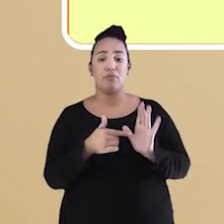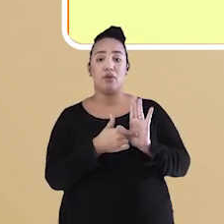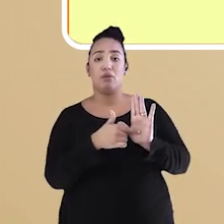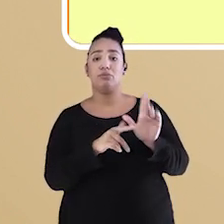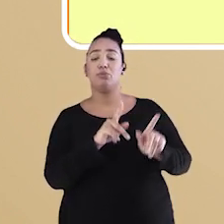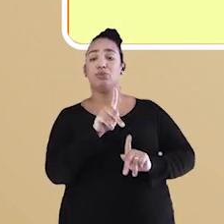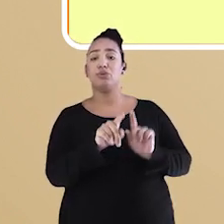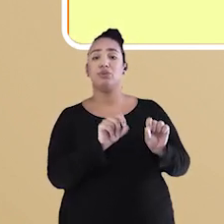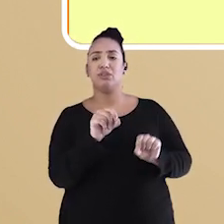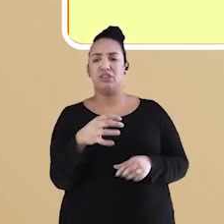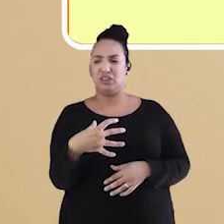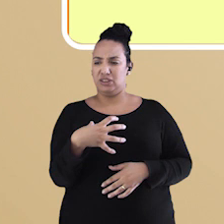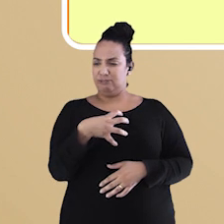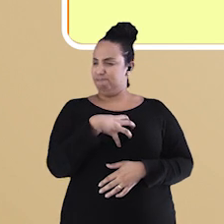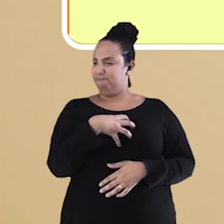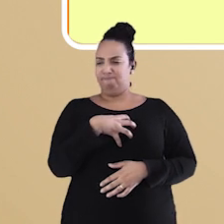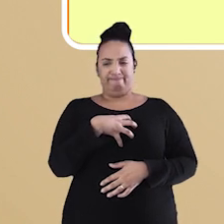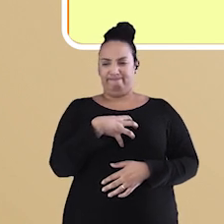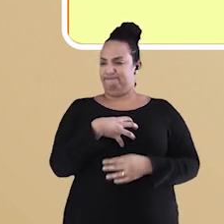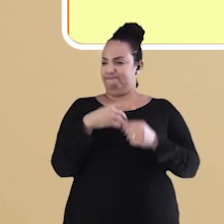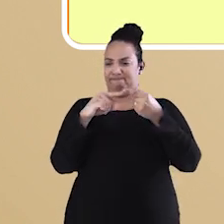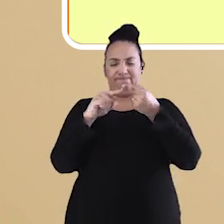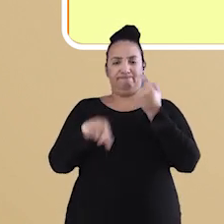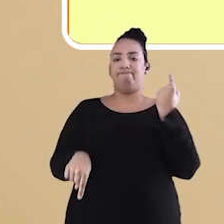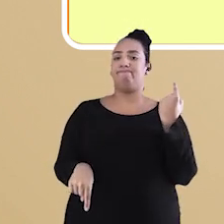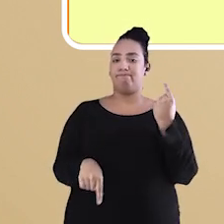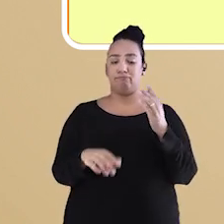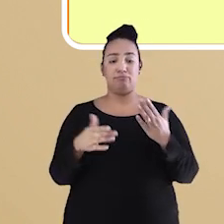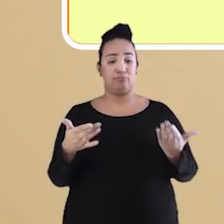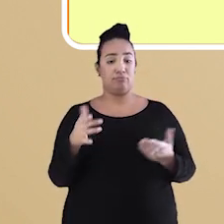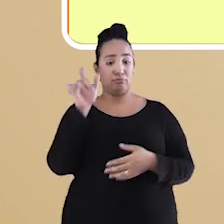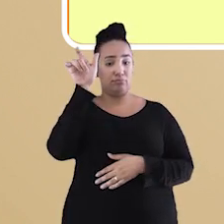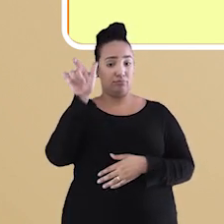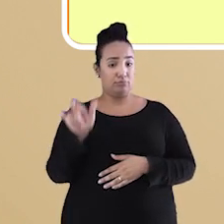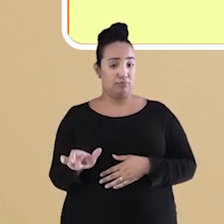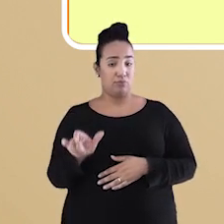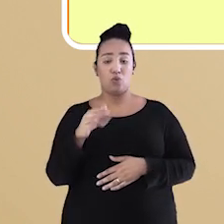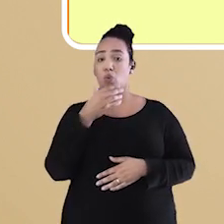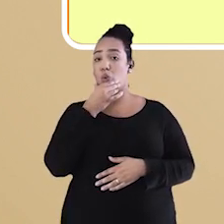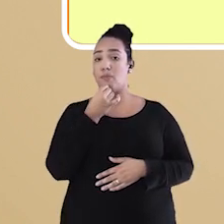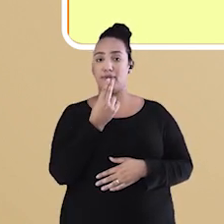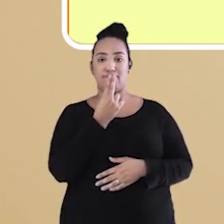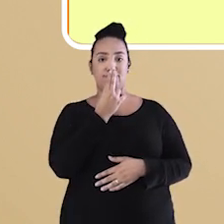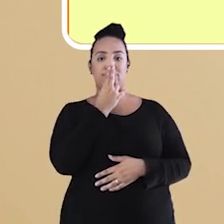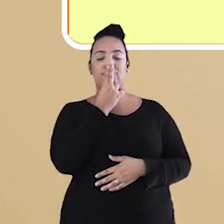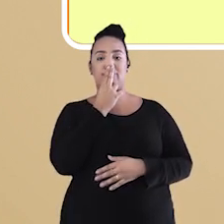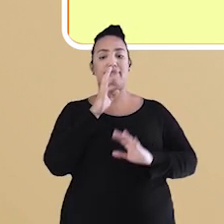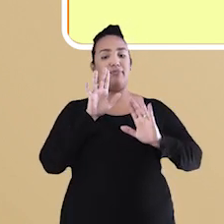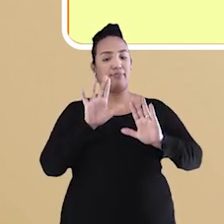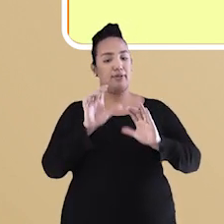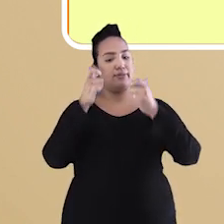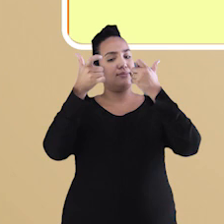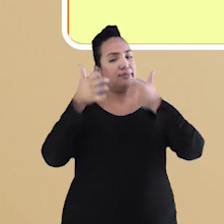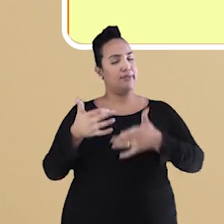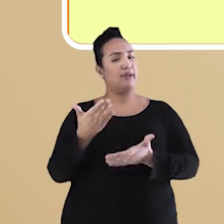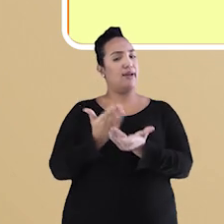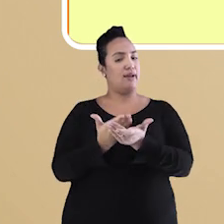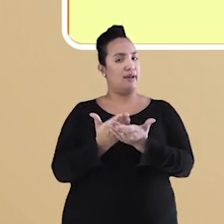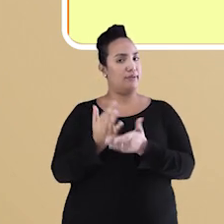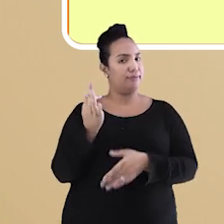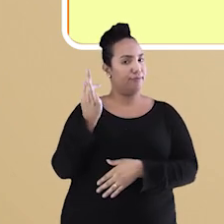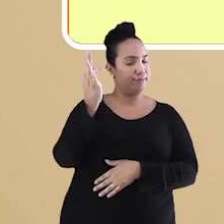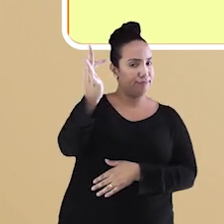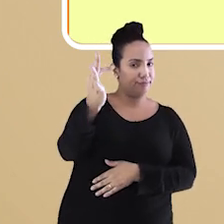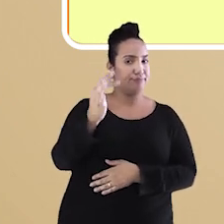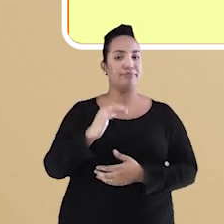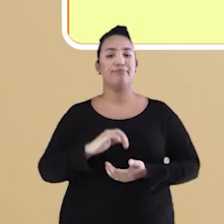Inglaterra, por exemplo, trazendo para a população um sentimento de revanchismo. Uma dessas figuras é Adolf Hitler. Mas